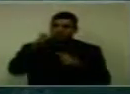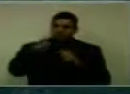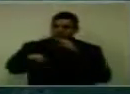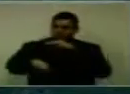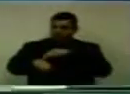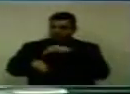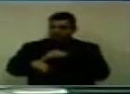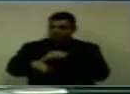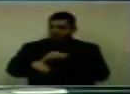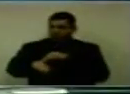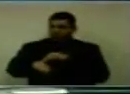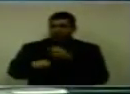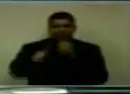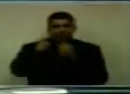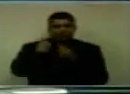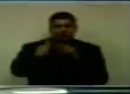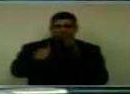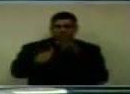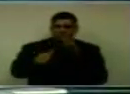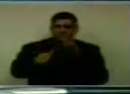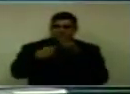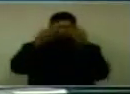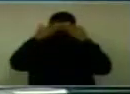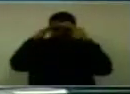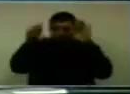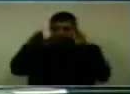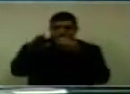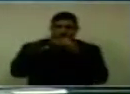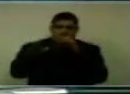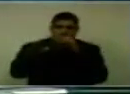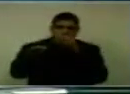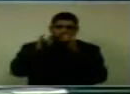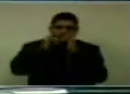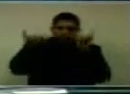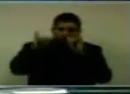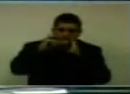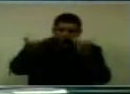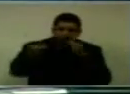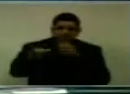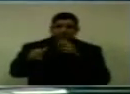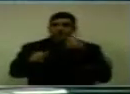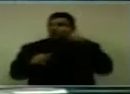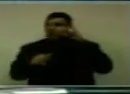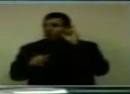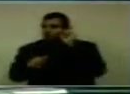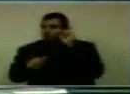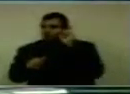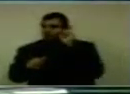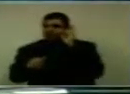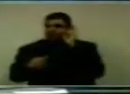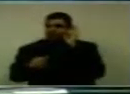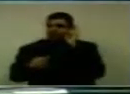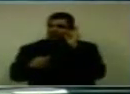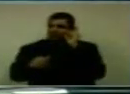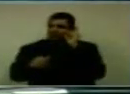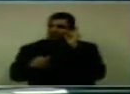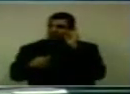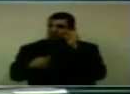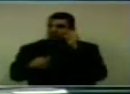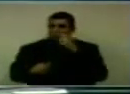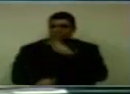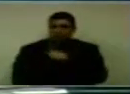5 minutos, apenas para esclarecer algumas informações. Ontem, inclusive,